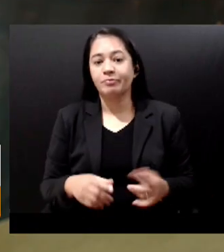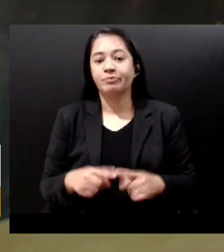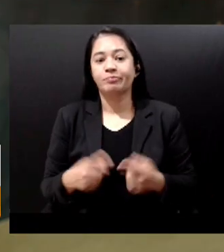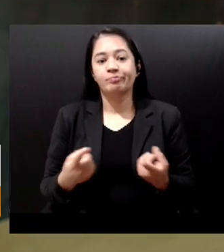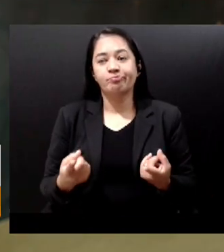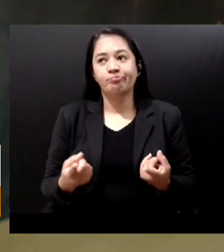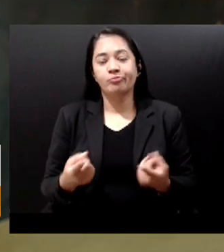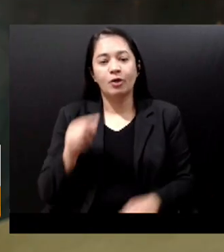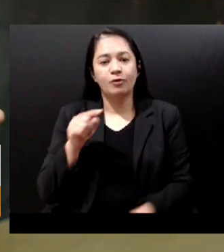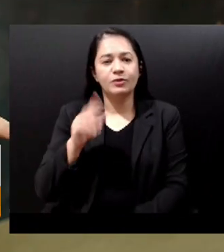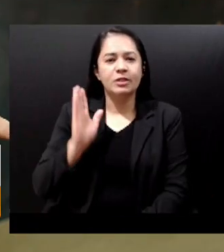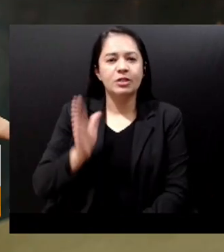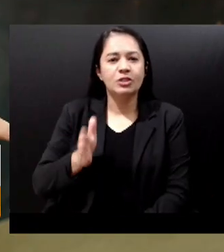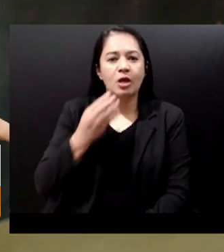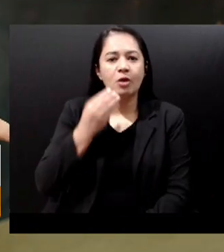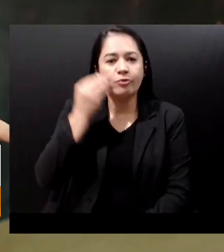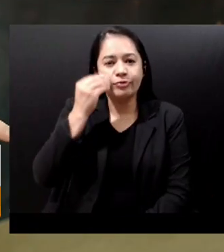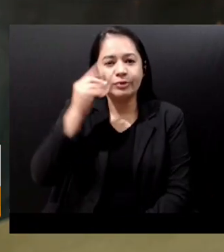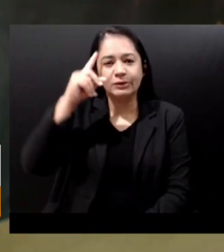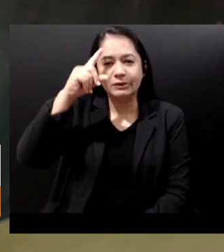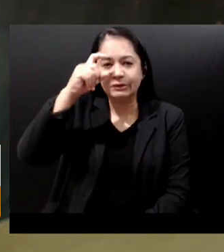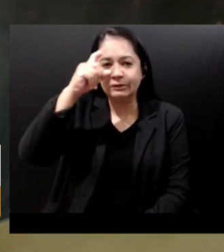experimentou a dificuldade de manter-se motivado